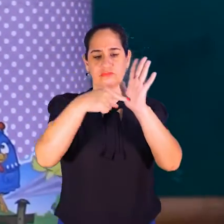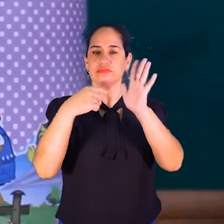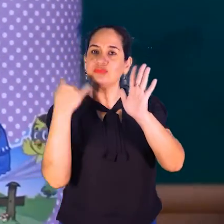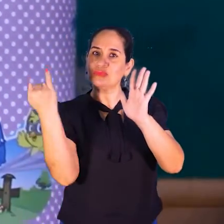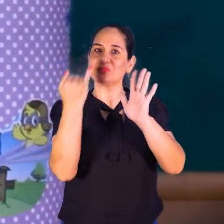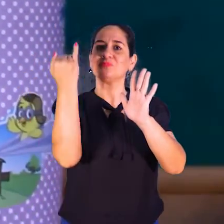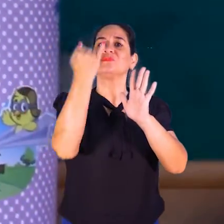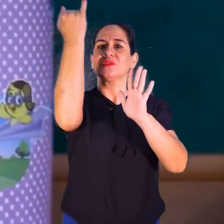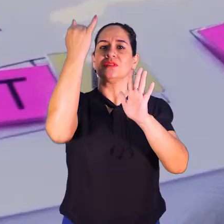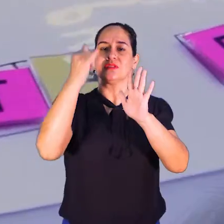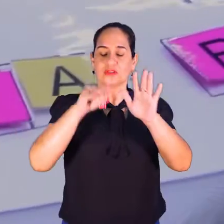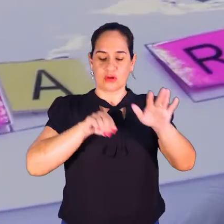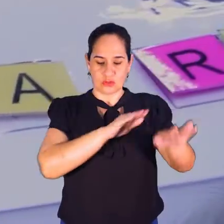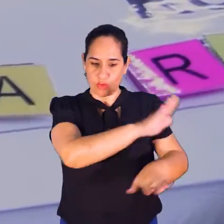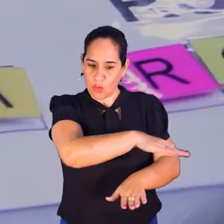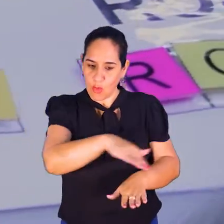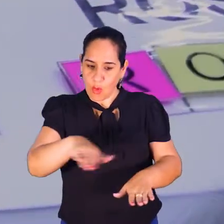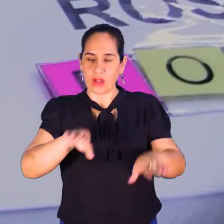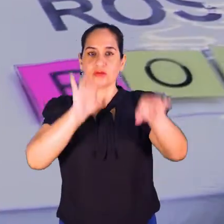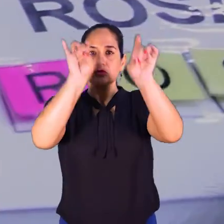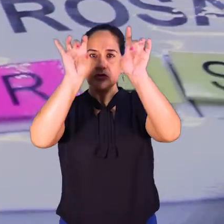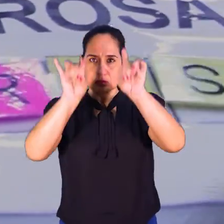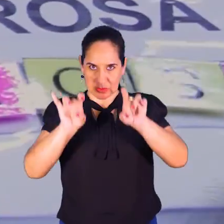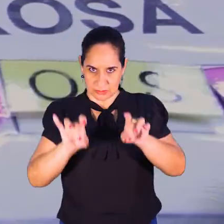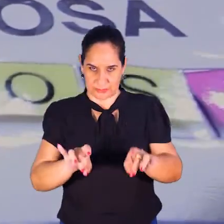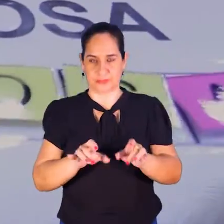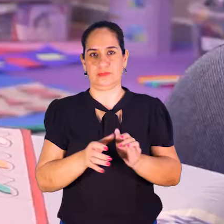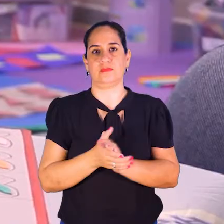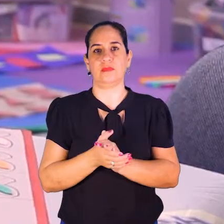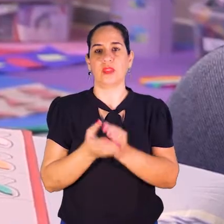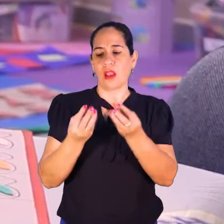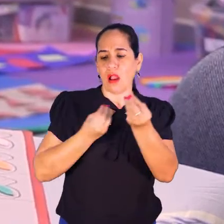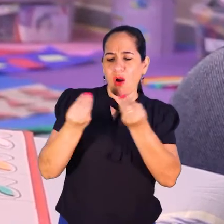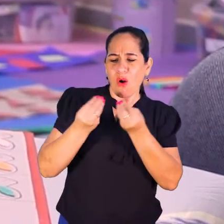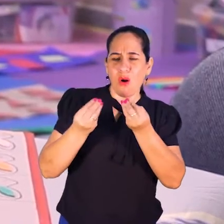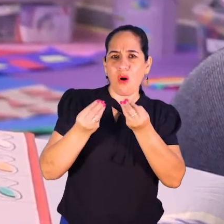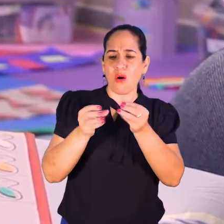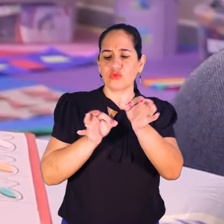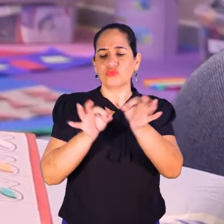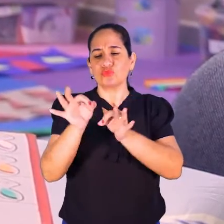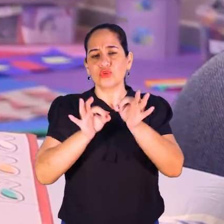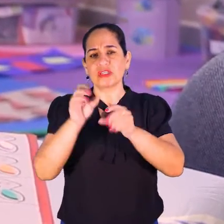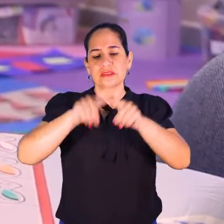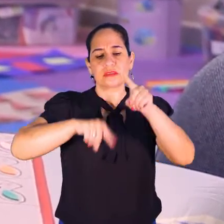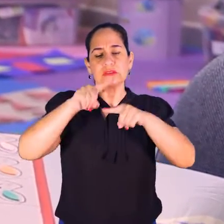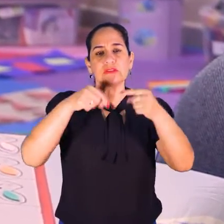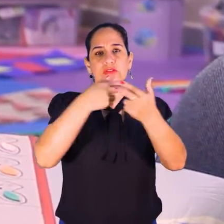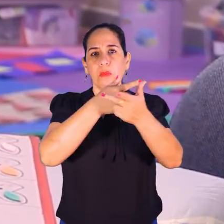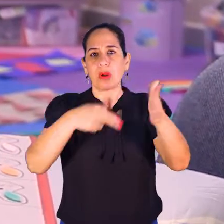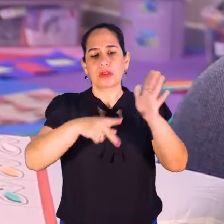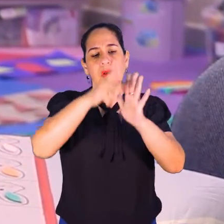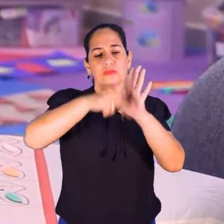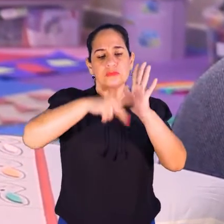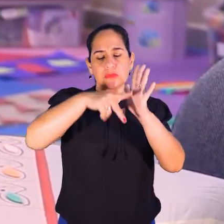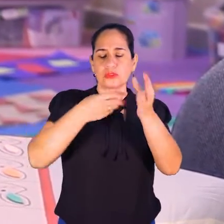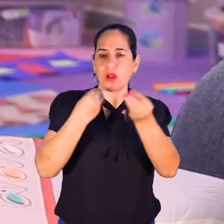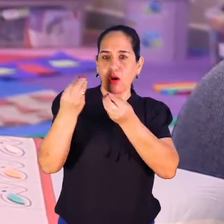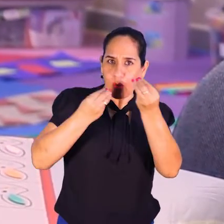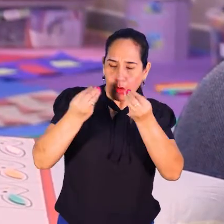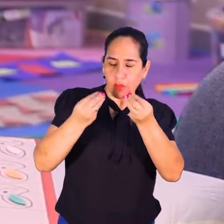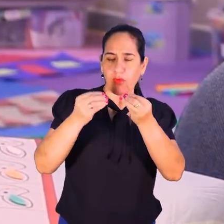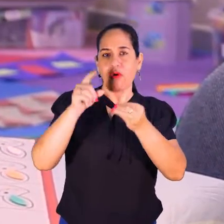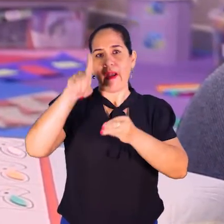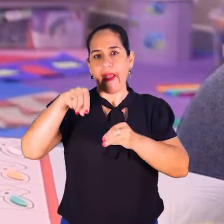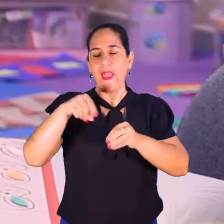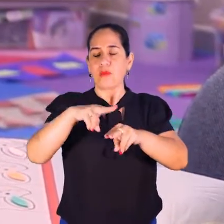achássemos importantes para a especificidade dos nossos alunos. Como eu construo cada material, cada proposta que eu tenho